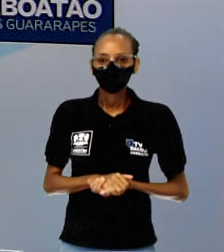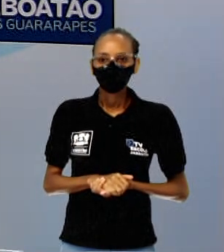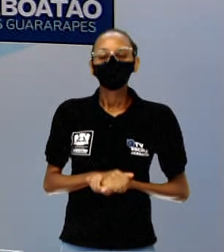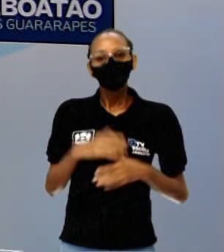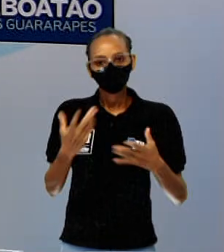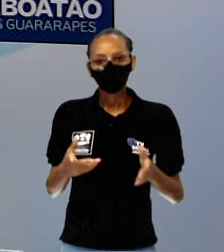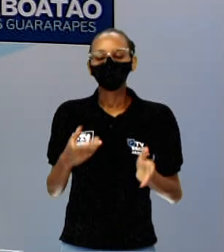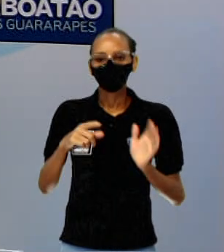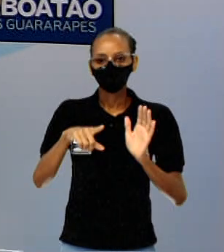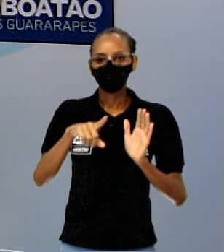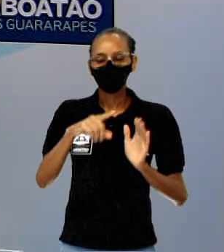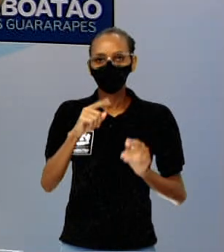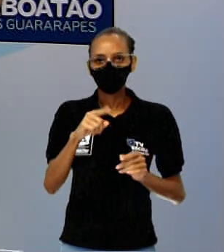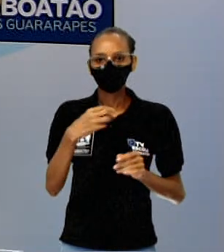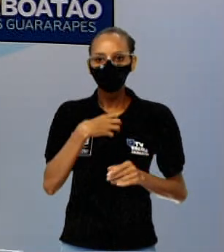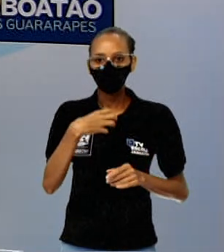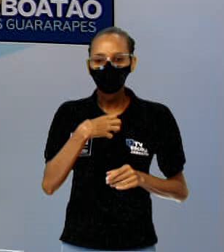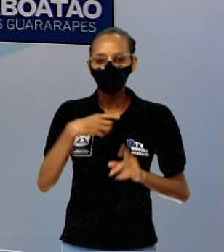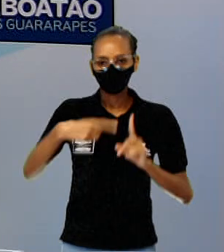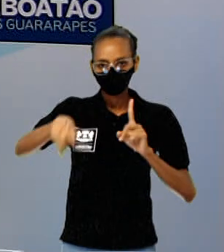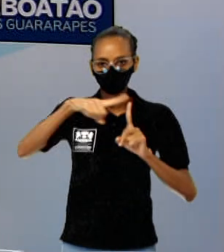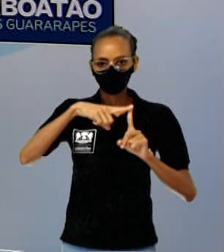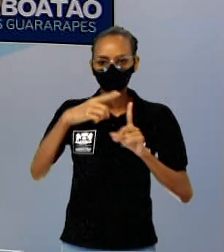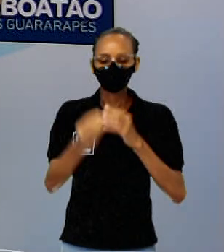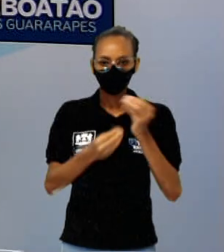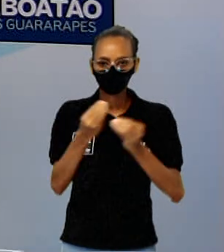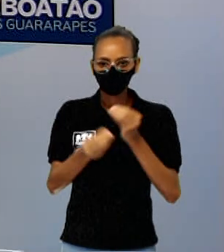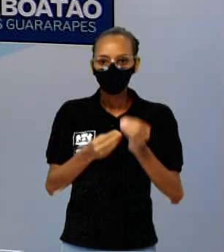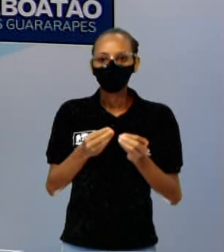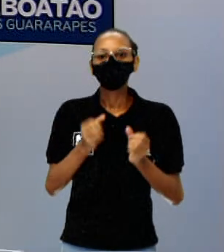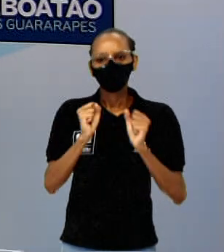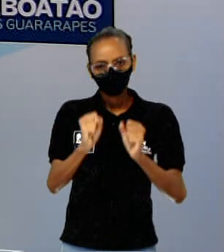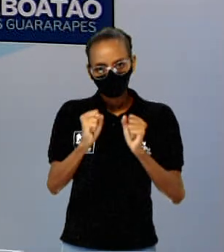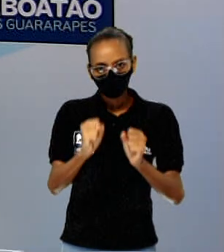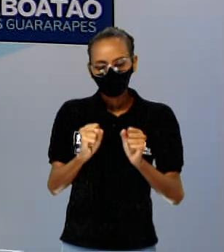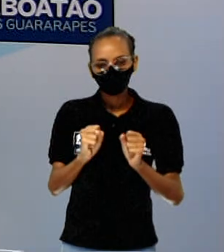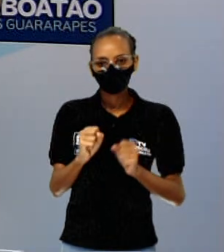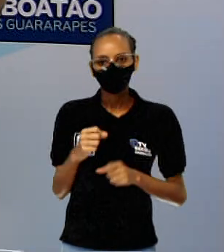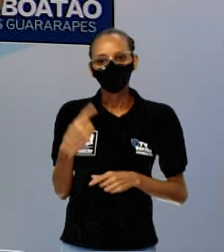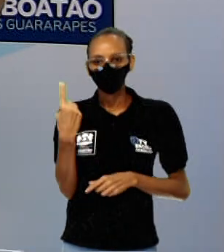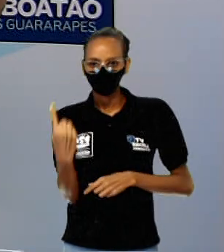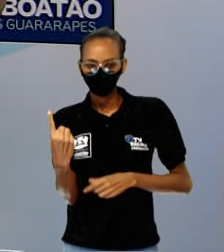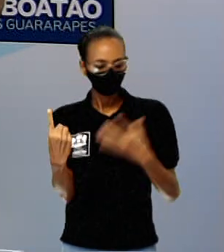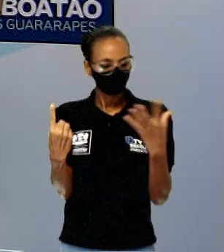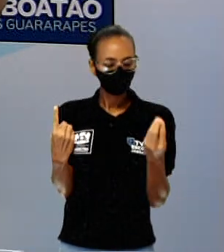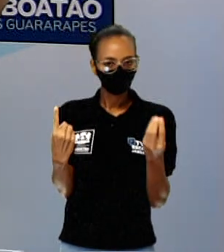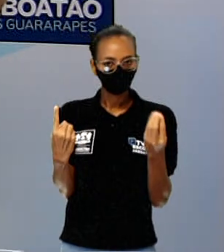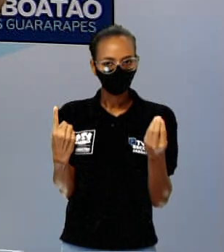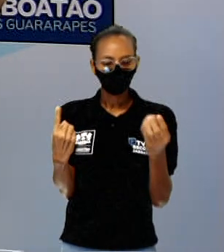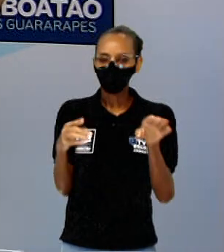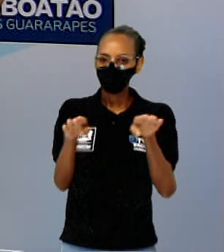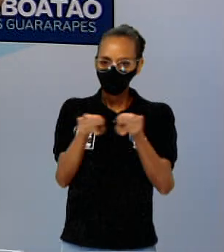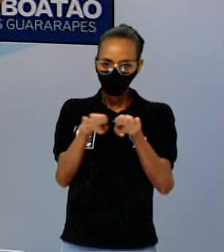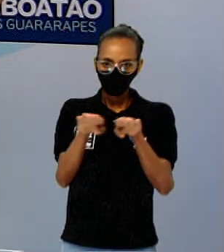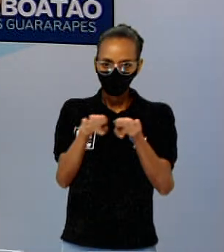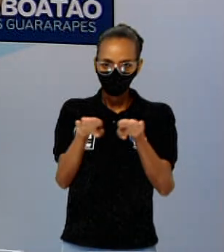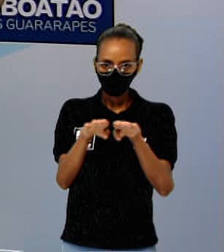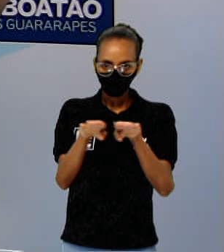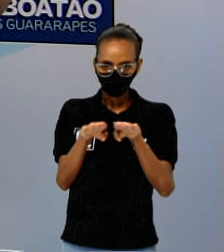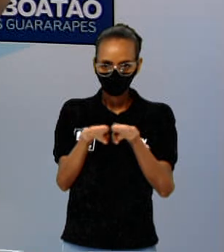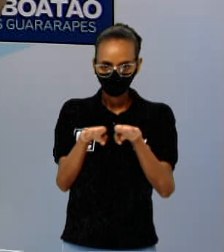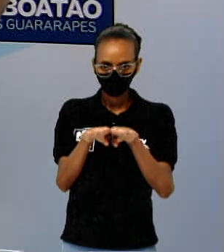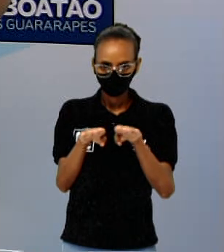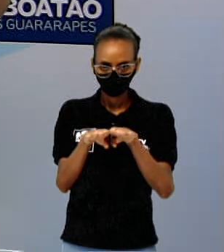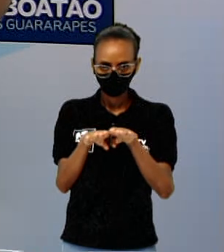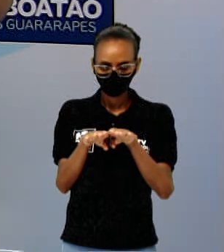yes, seguido do pronome, certo? E o did ele não vai modificar, independente do plural ou do singular, da terceira pessoa